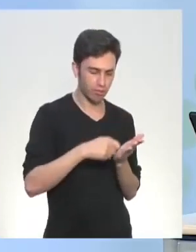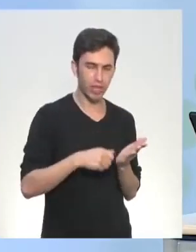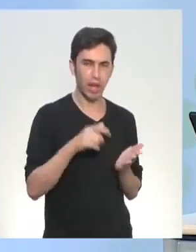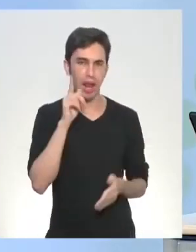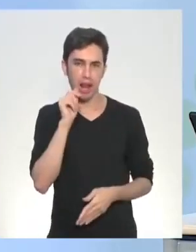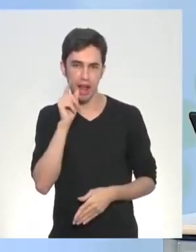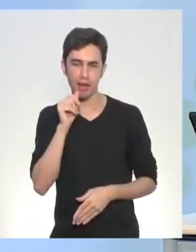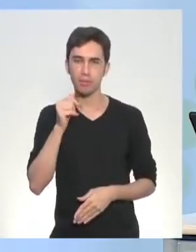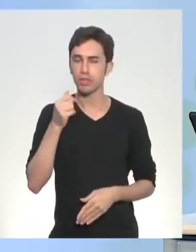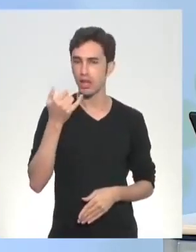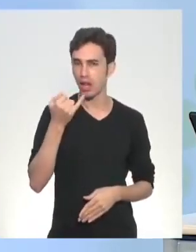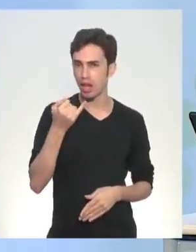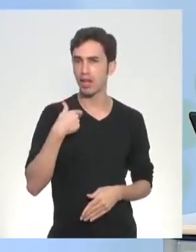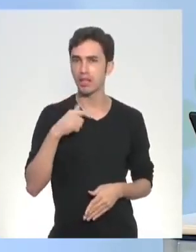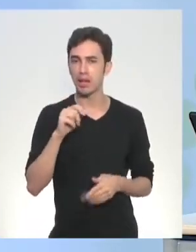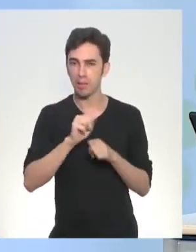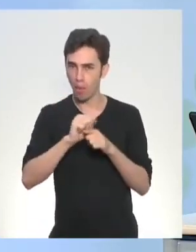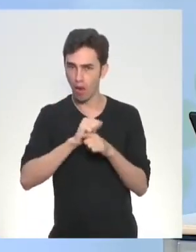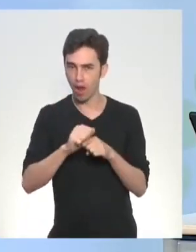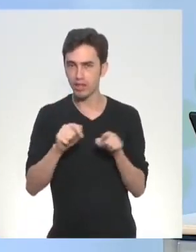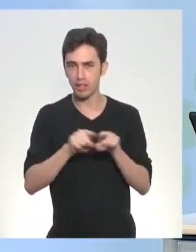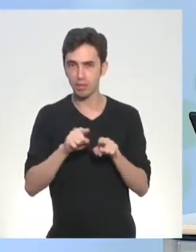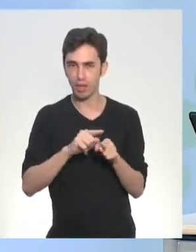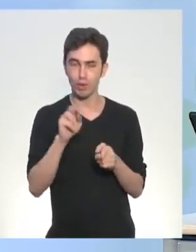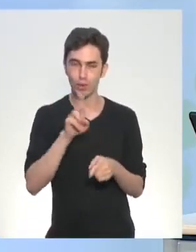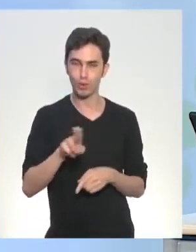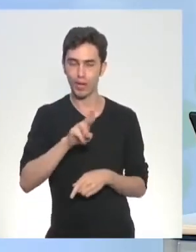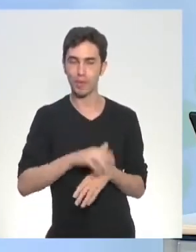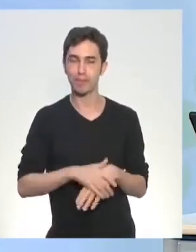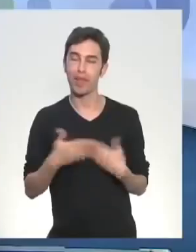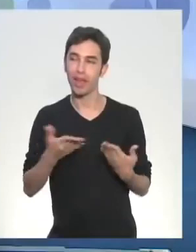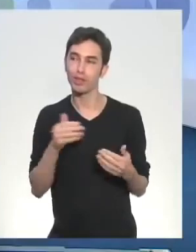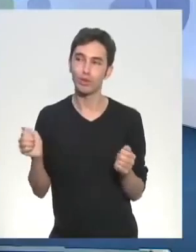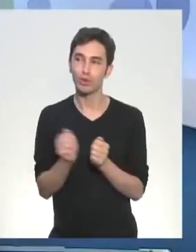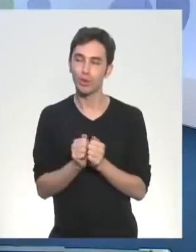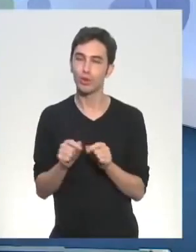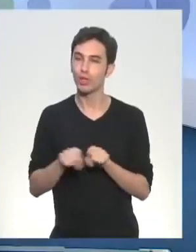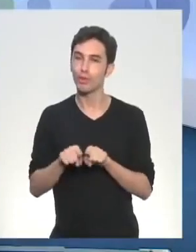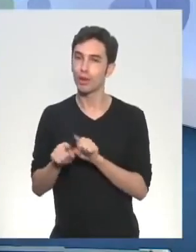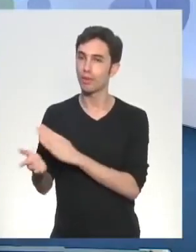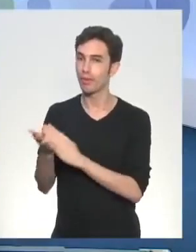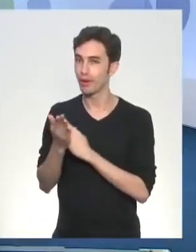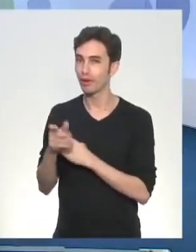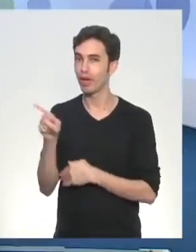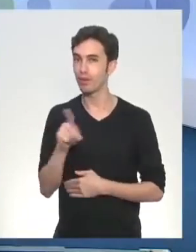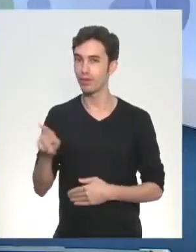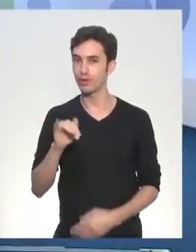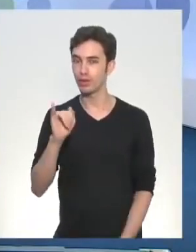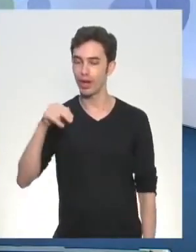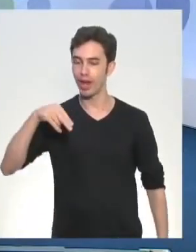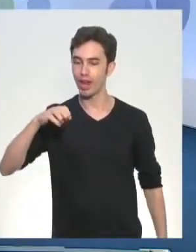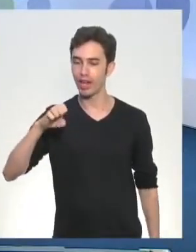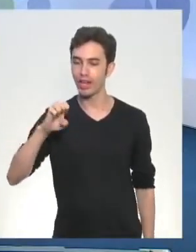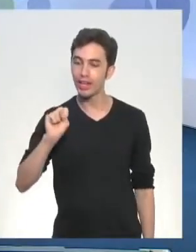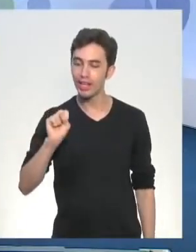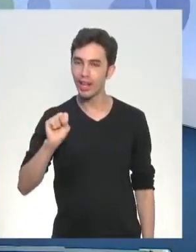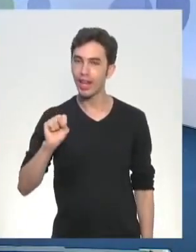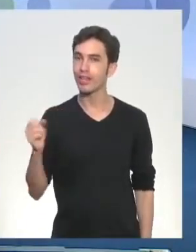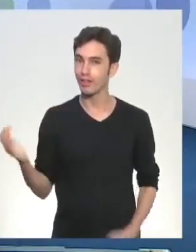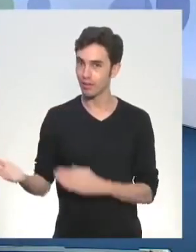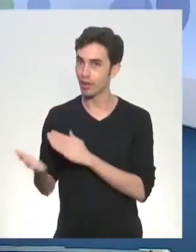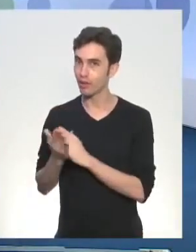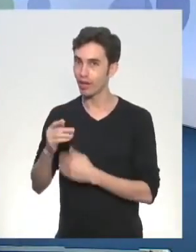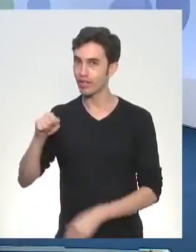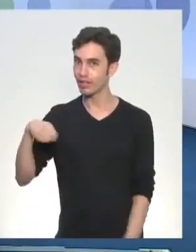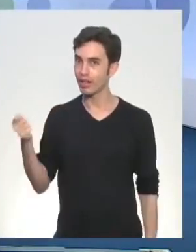tá bom? Então, claro que para essa aula, eu conto com a presença da professora Inês para me ajudar no decorrer das atividades. E aí, professora Inês, tudo bem?